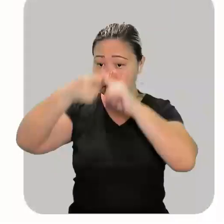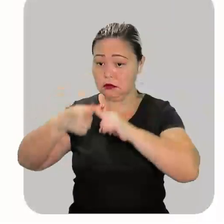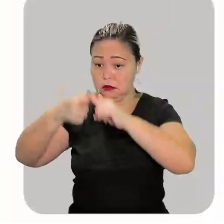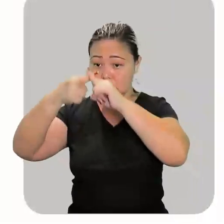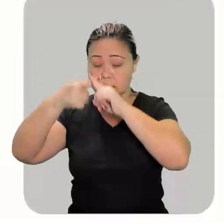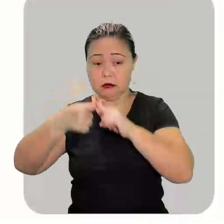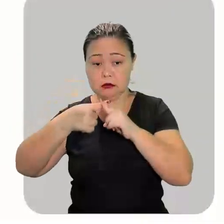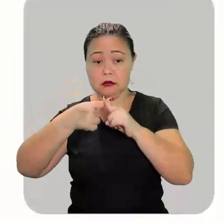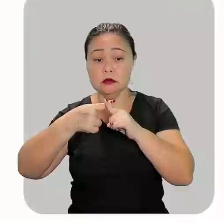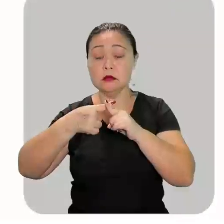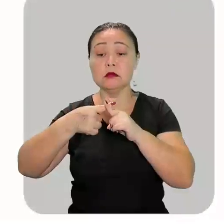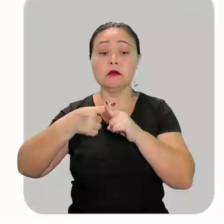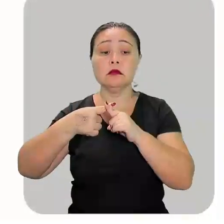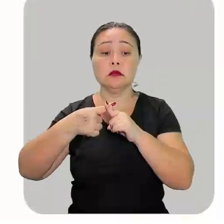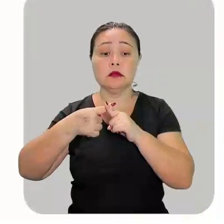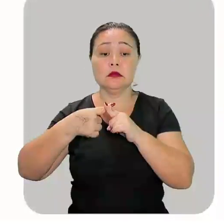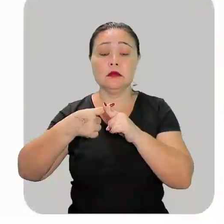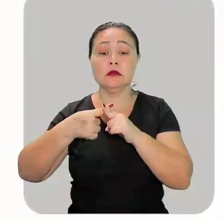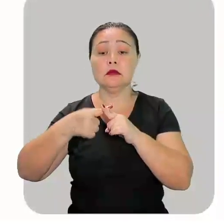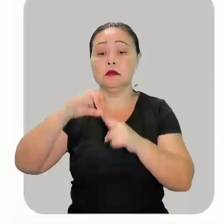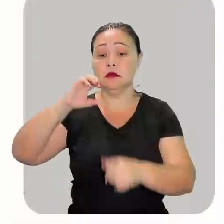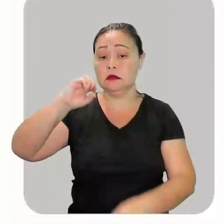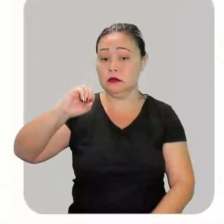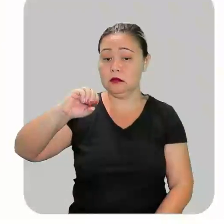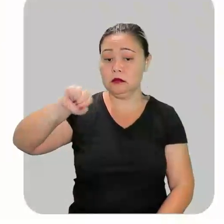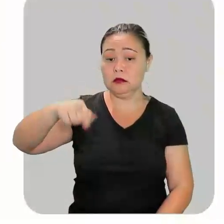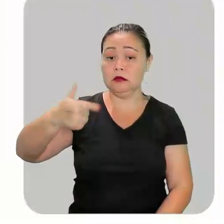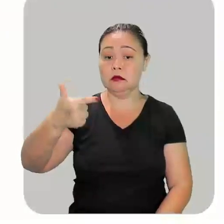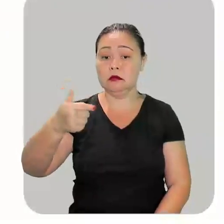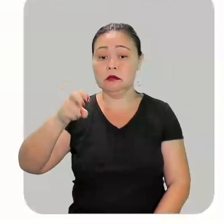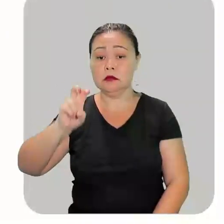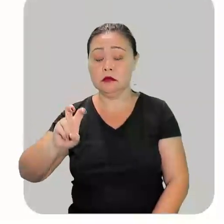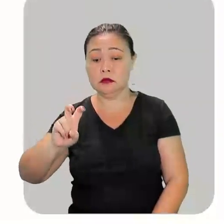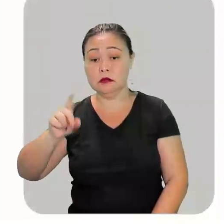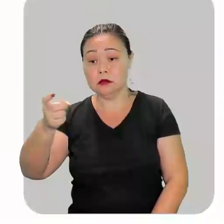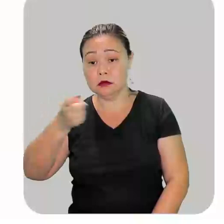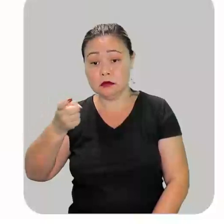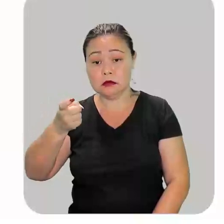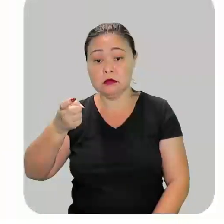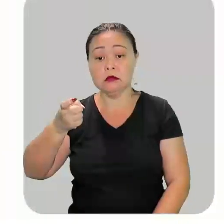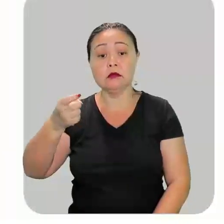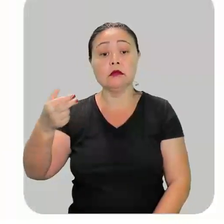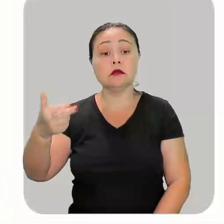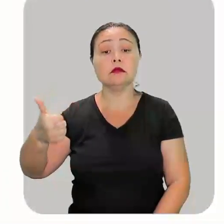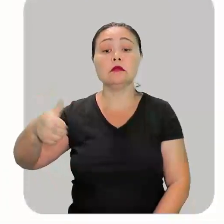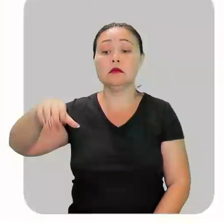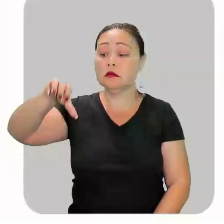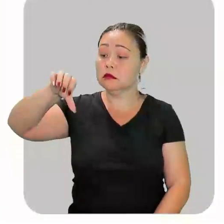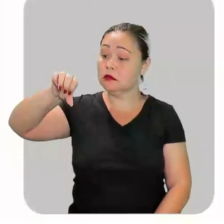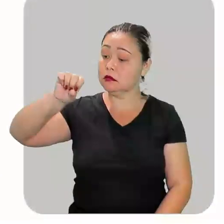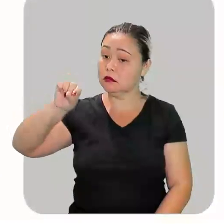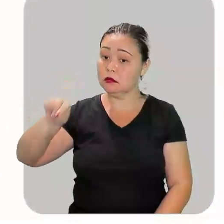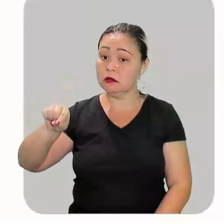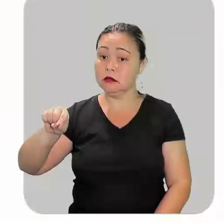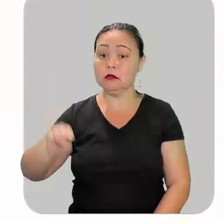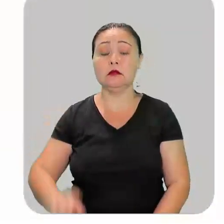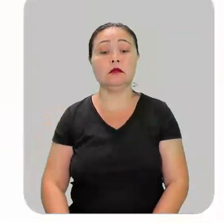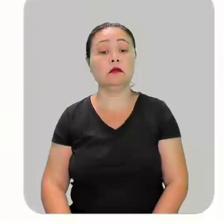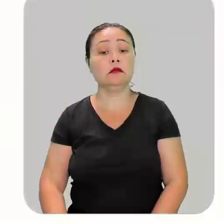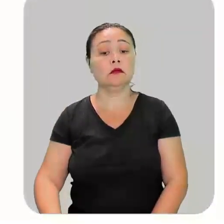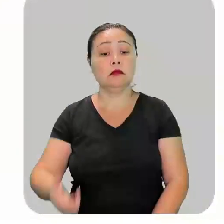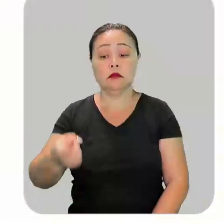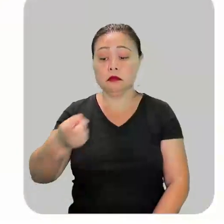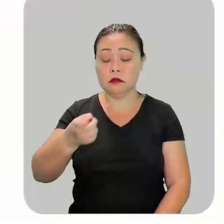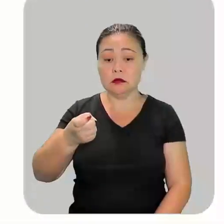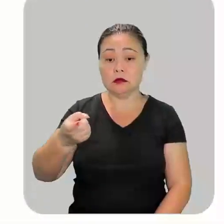né? Nós vamos ficar com 0,25 x igual a 9.000. 9.000.